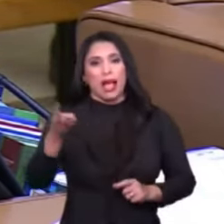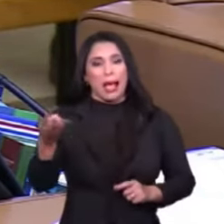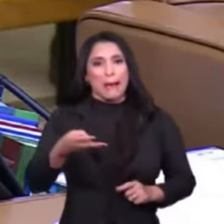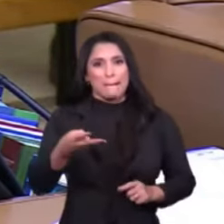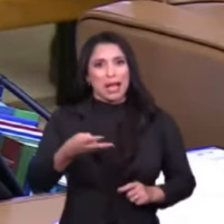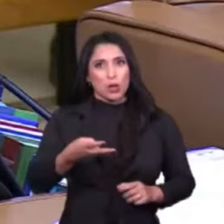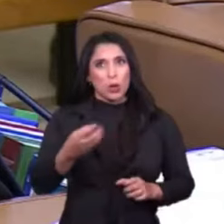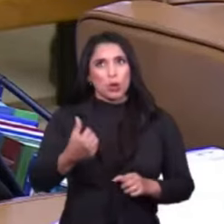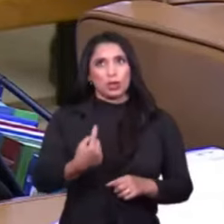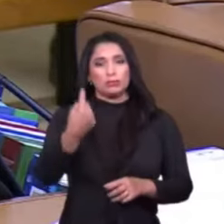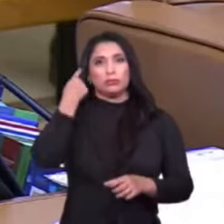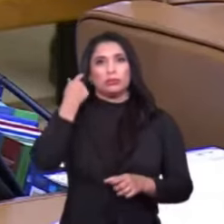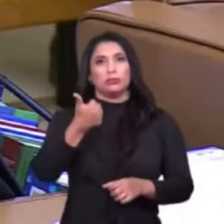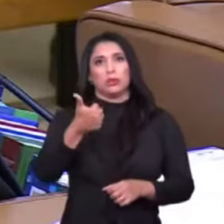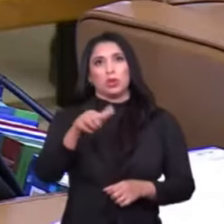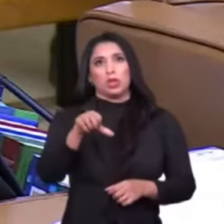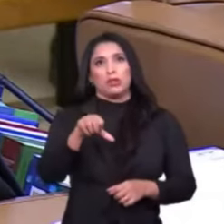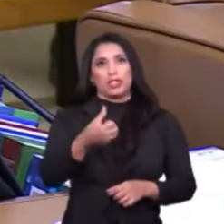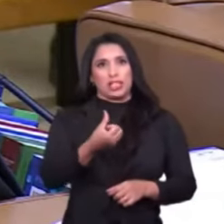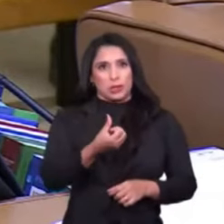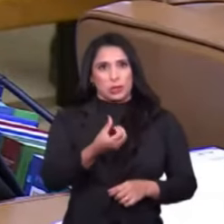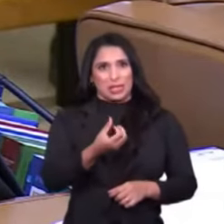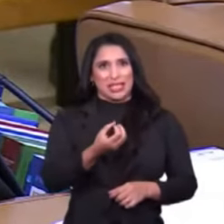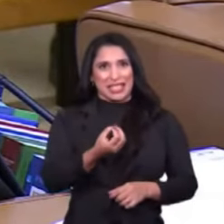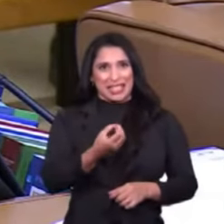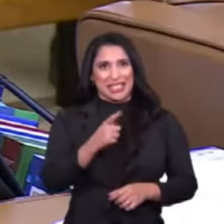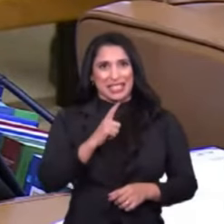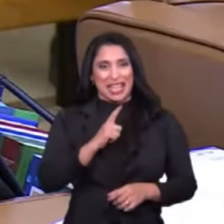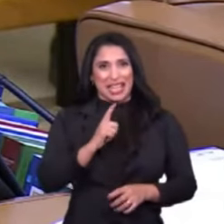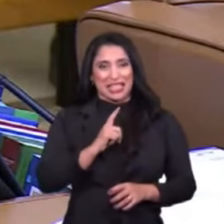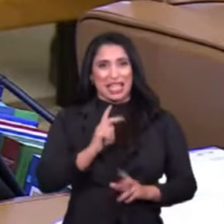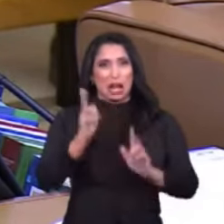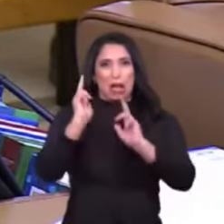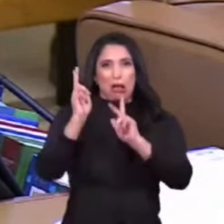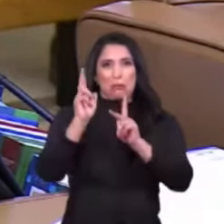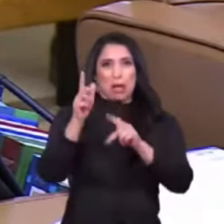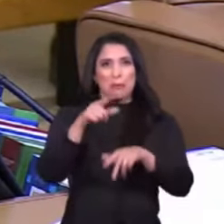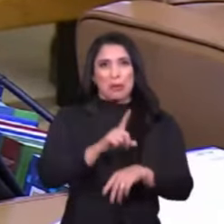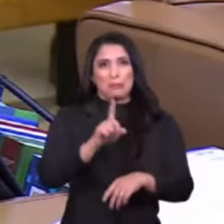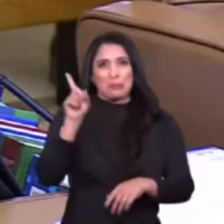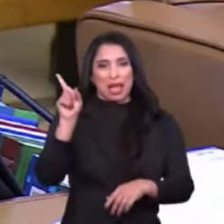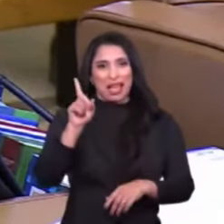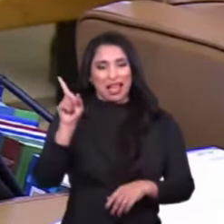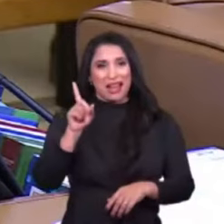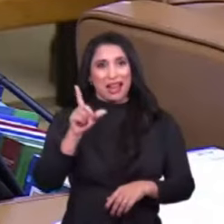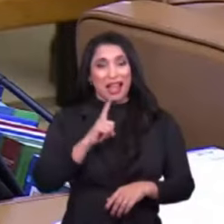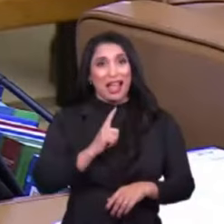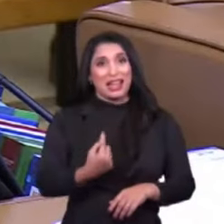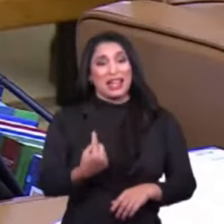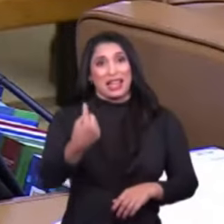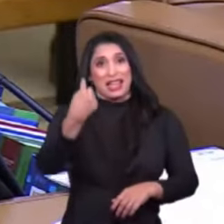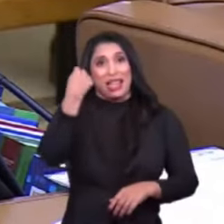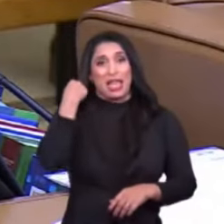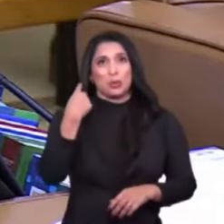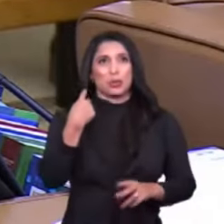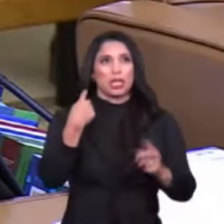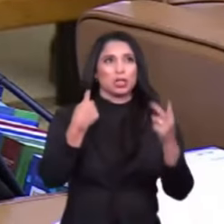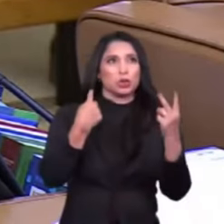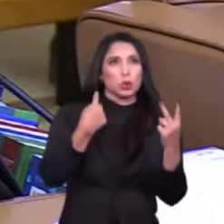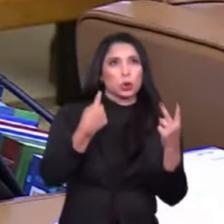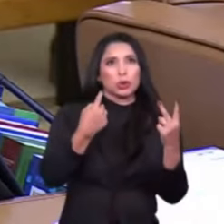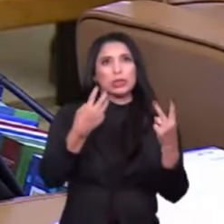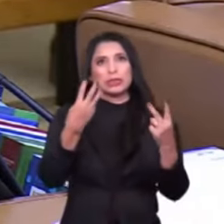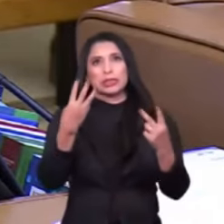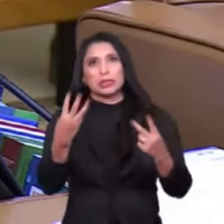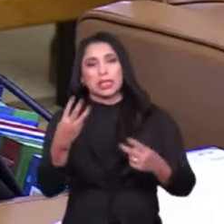anos 60, difundida no festival de Woodstock, tinha algo ao redor de 2 a 3%